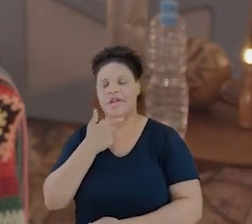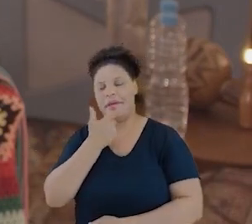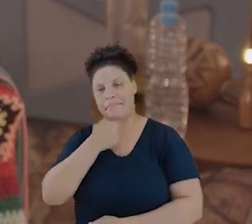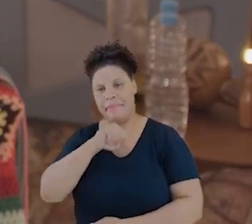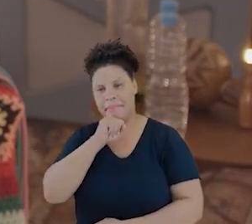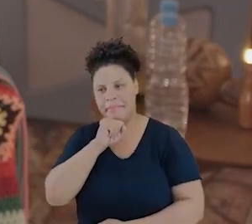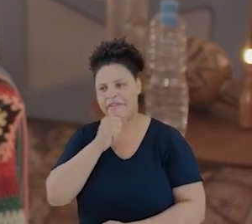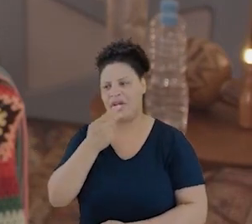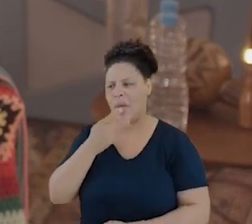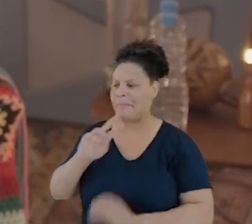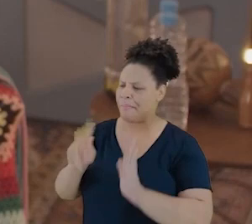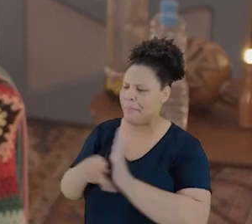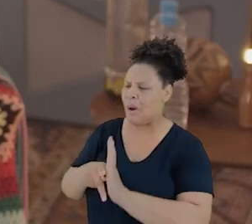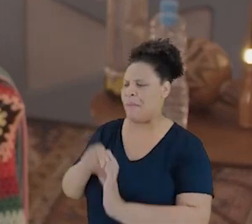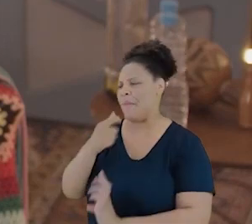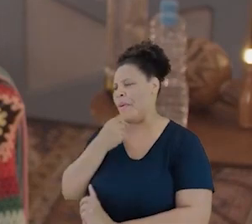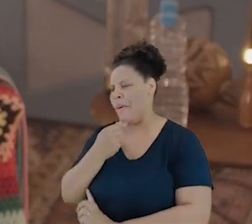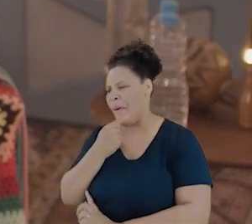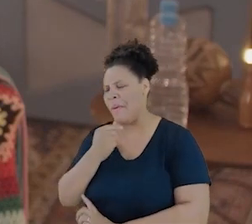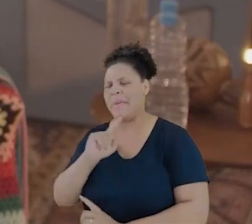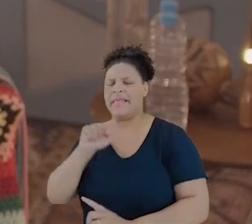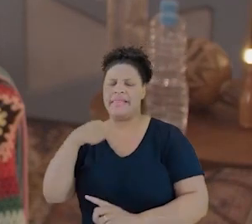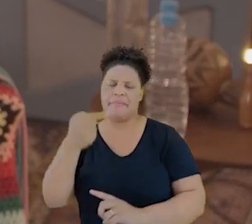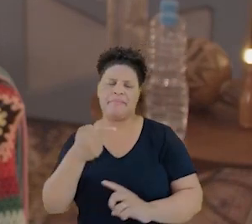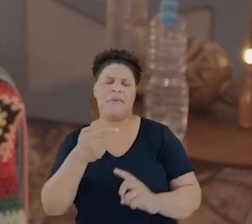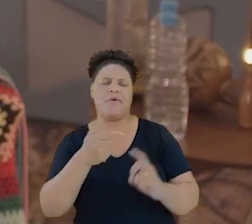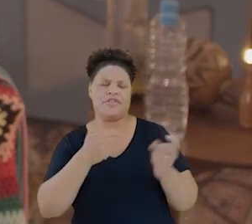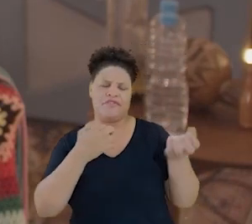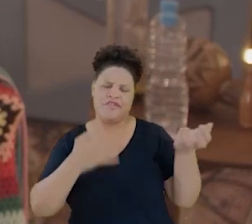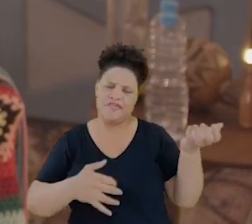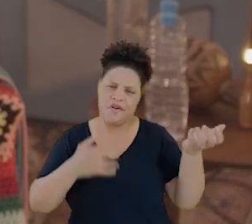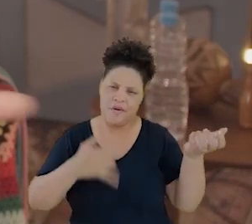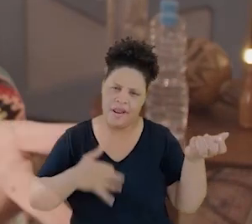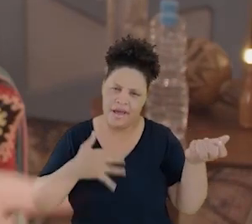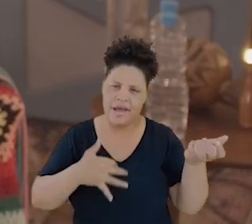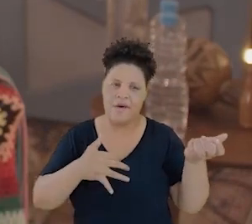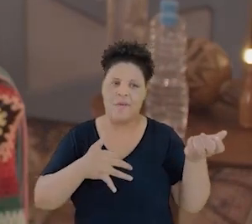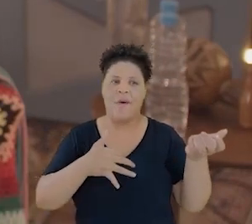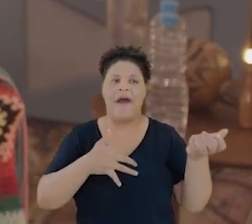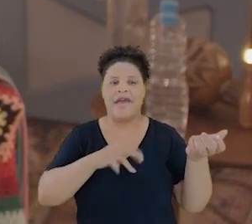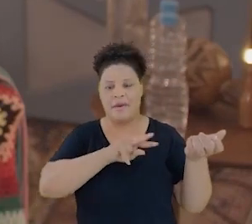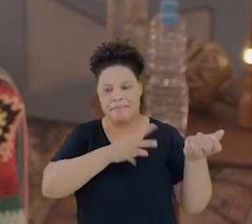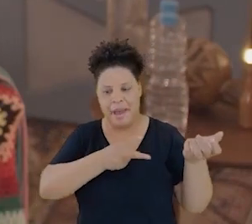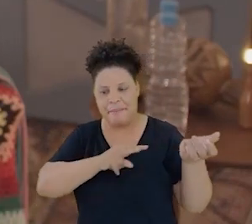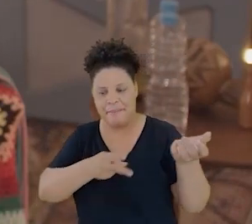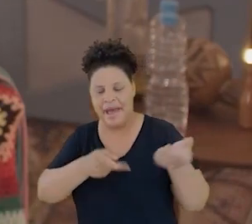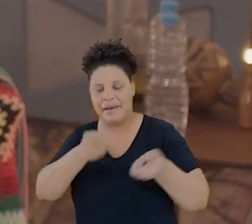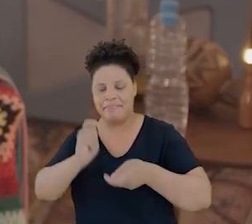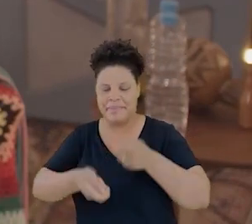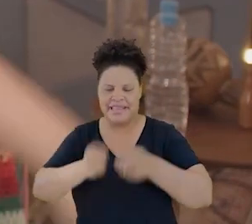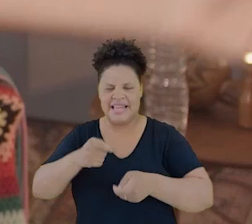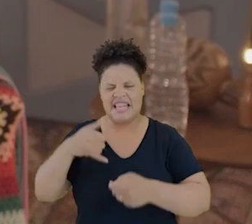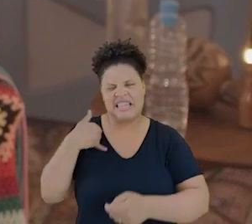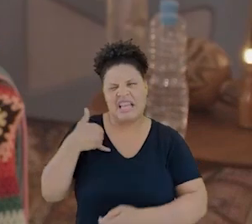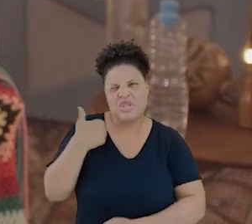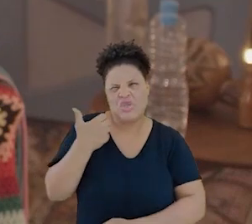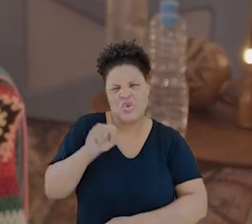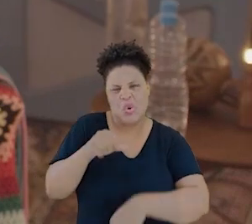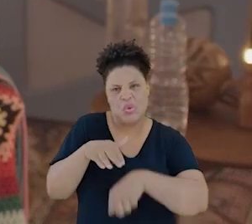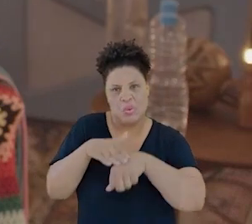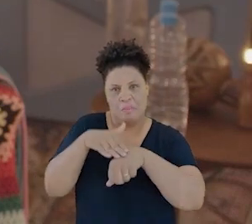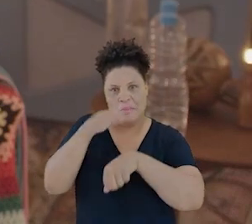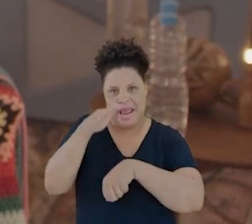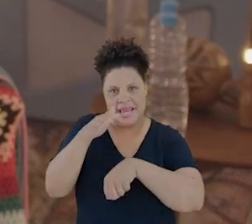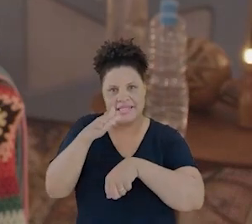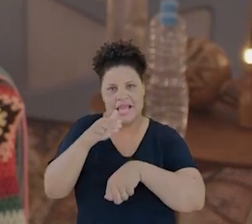eu fui pro violão, que era unissex. Até que eu cheguei por fim na bateria, que era o que eu realmente queria tocar, já depois de 18 anos. Passei